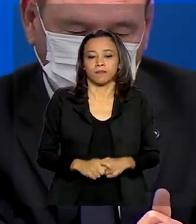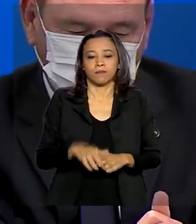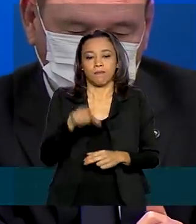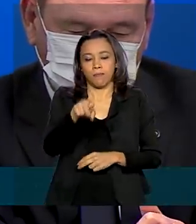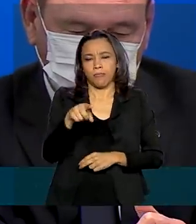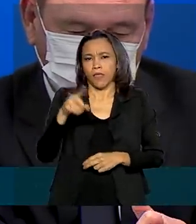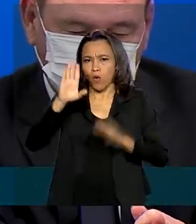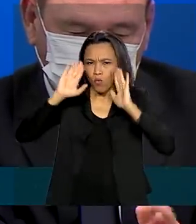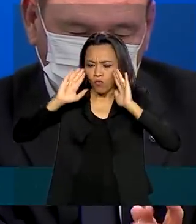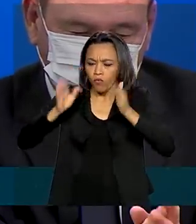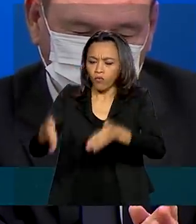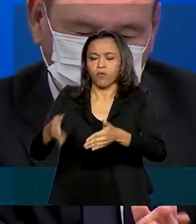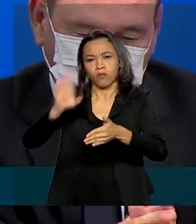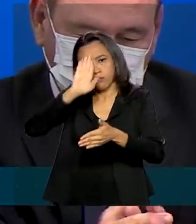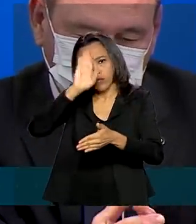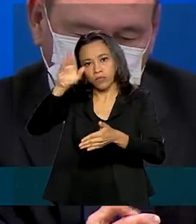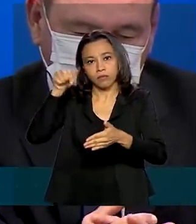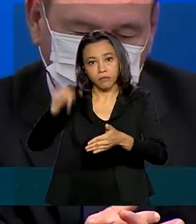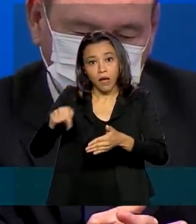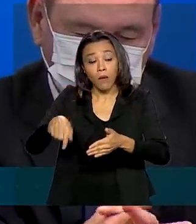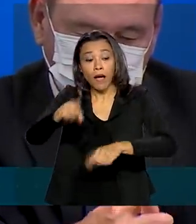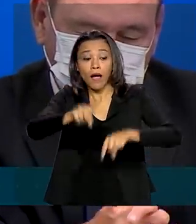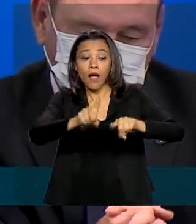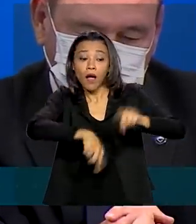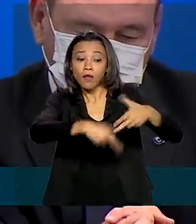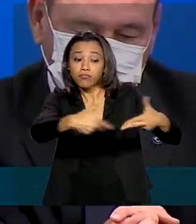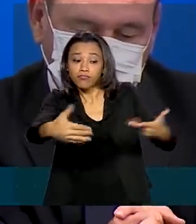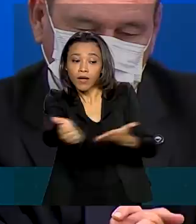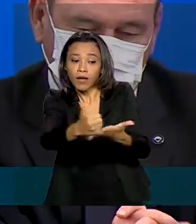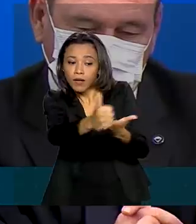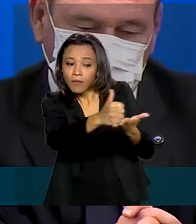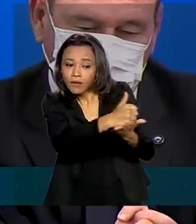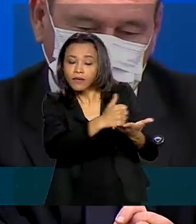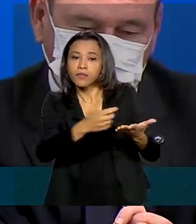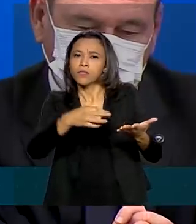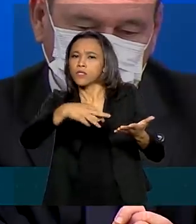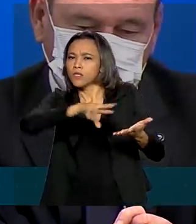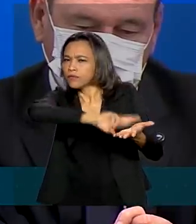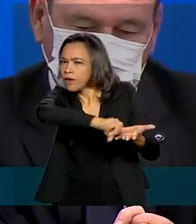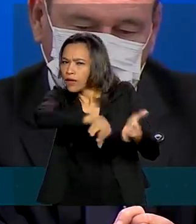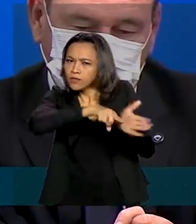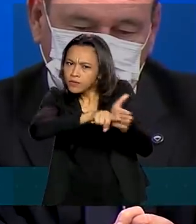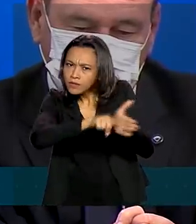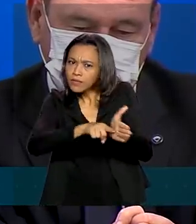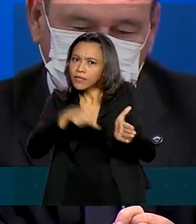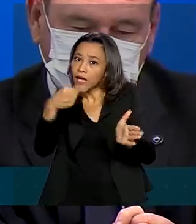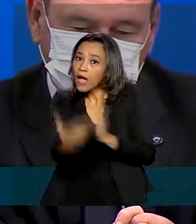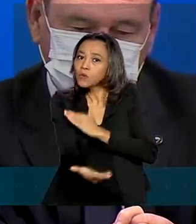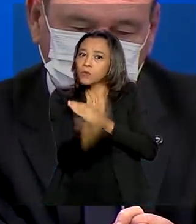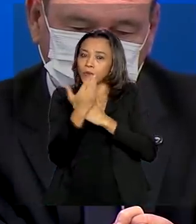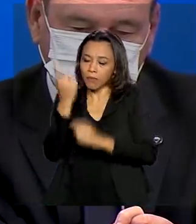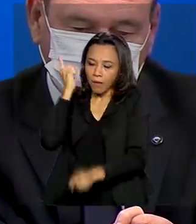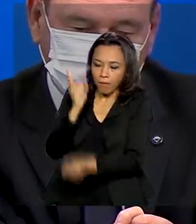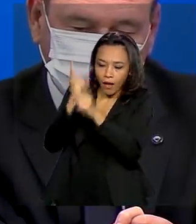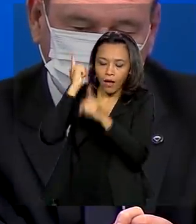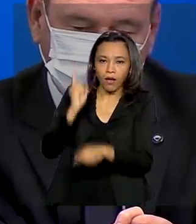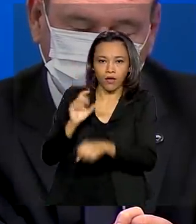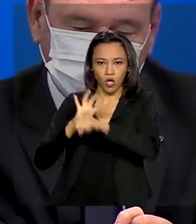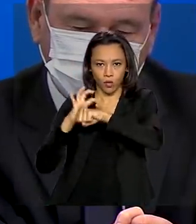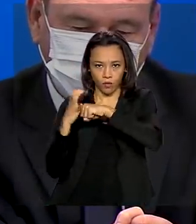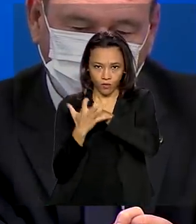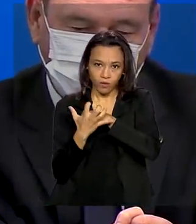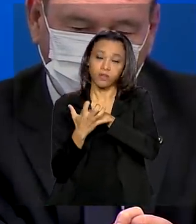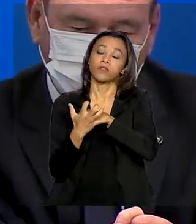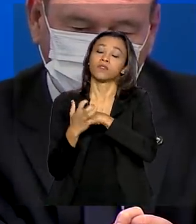análise de todos os processos relacionados a produtos para diagnóstico, o que é fundamental, do Covid-19 outros agentes